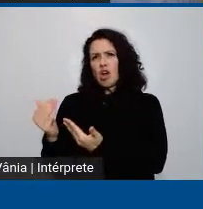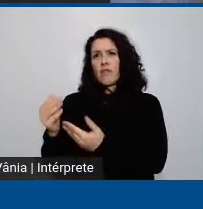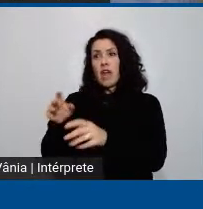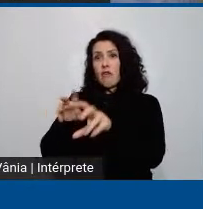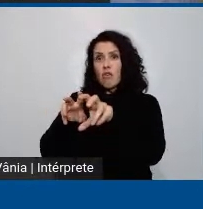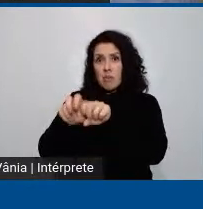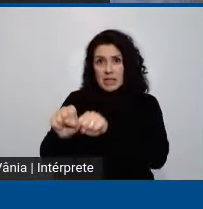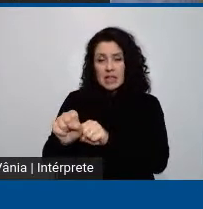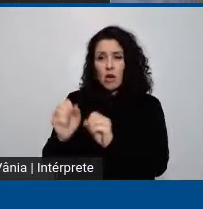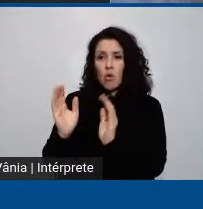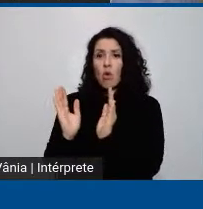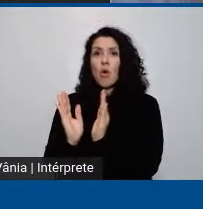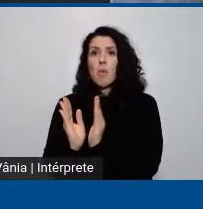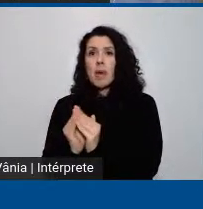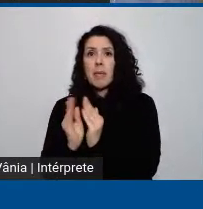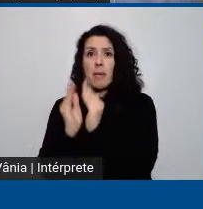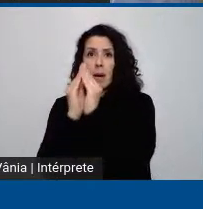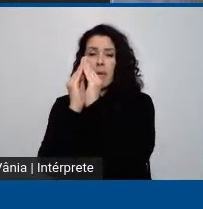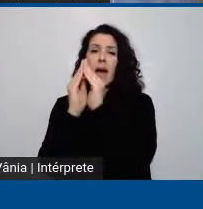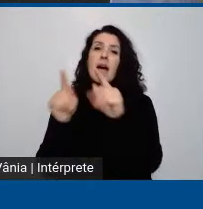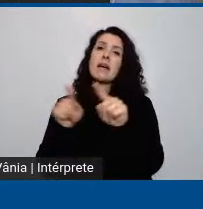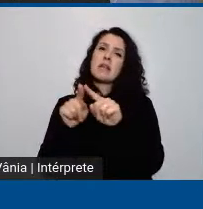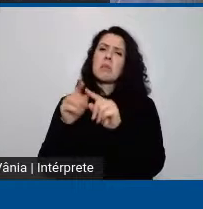Adolescente, entre